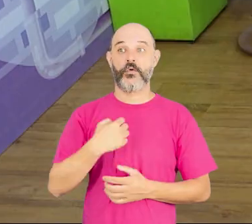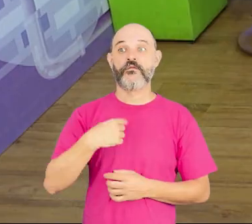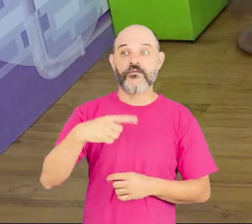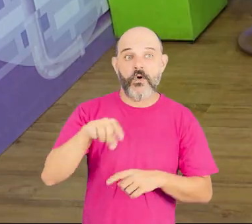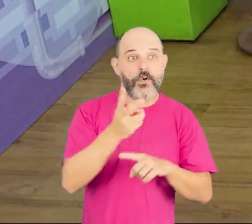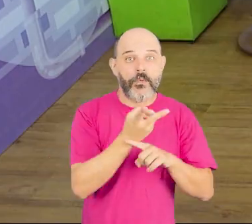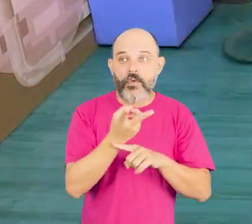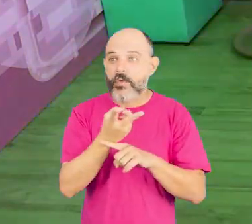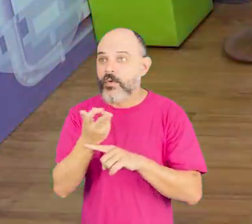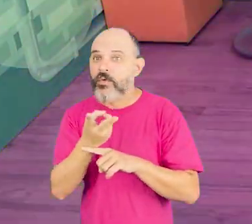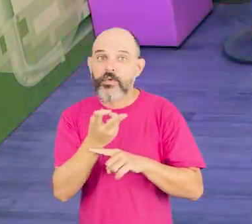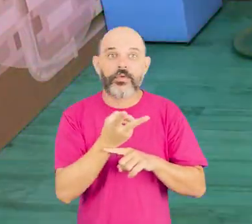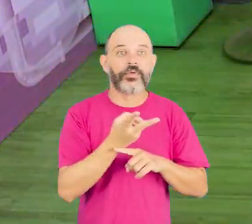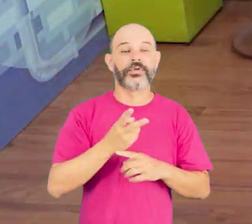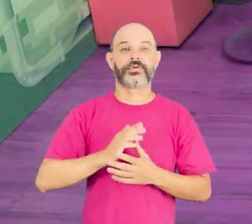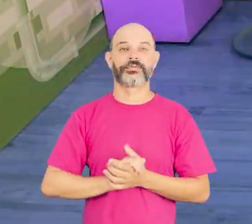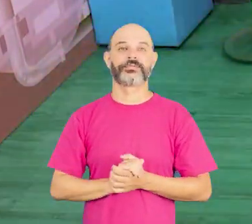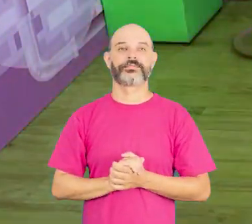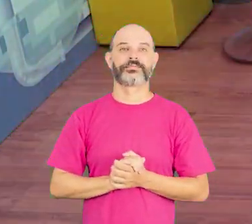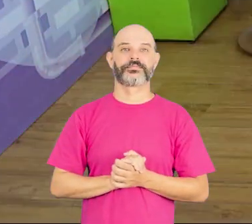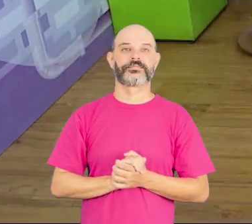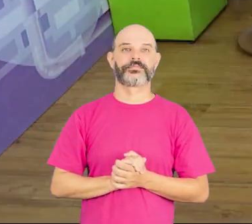Lá vou eu!